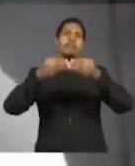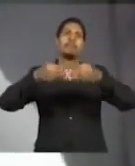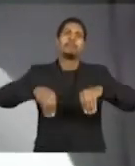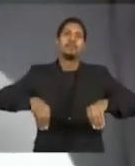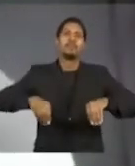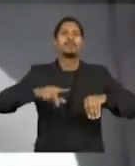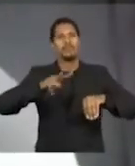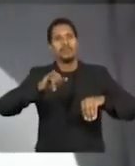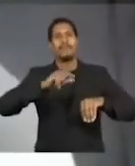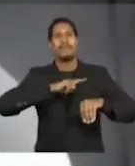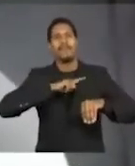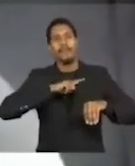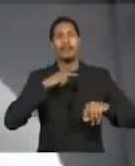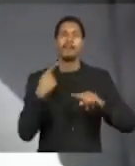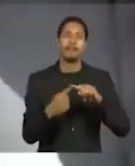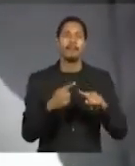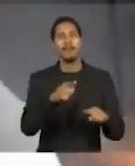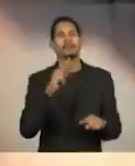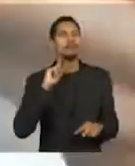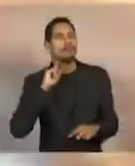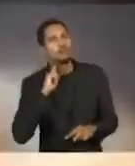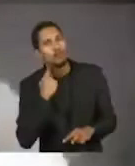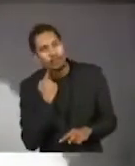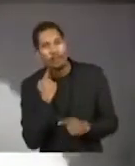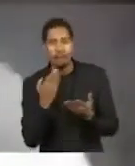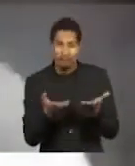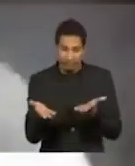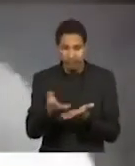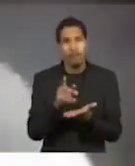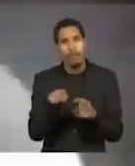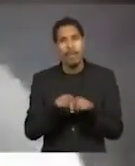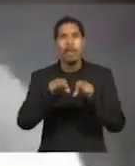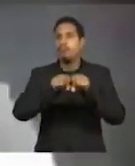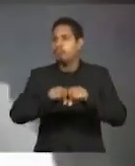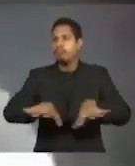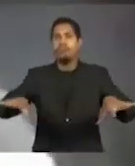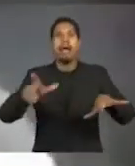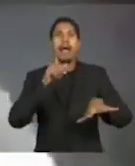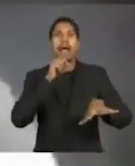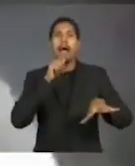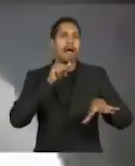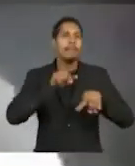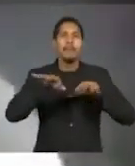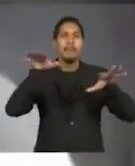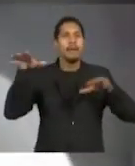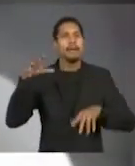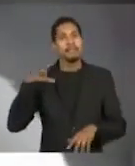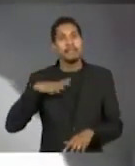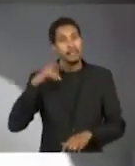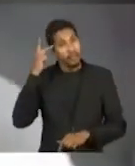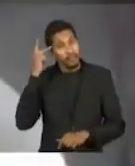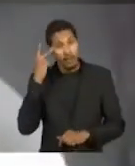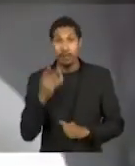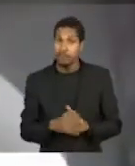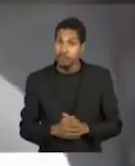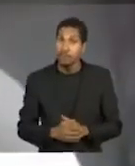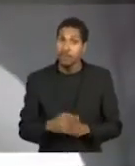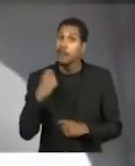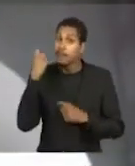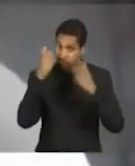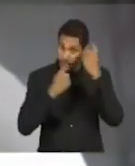que fornecem água para milhões e milhões de paulistanos da Zona Sul de São Paulo. Não quero, não